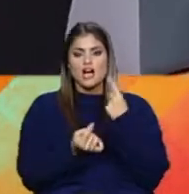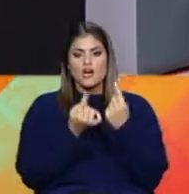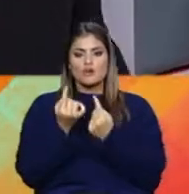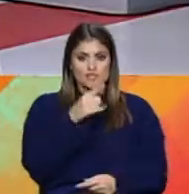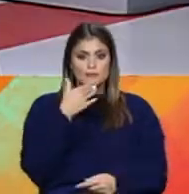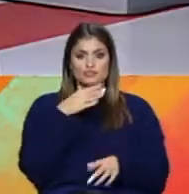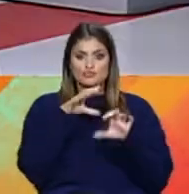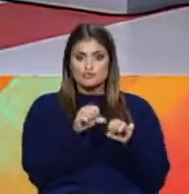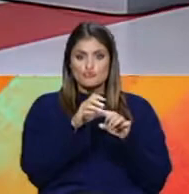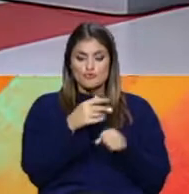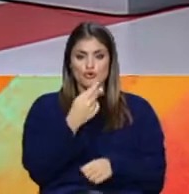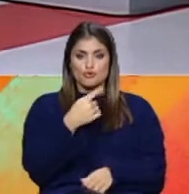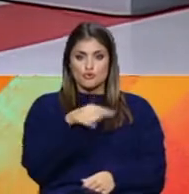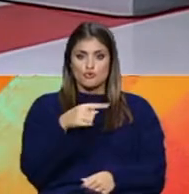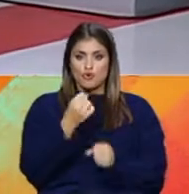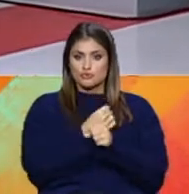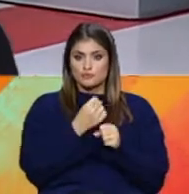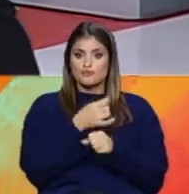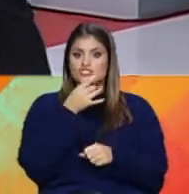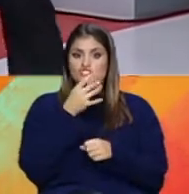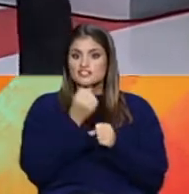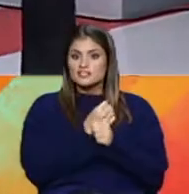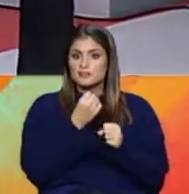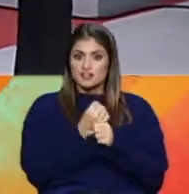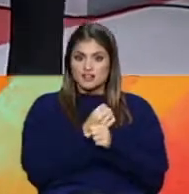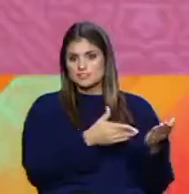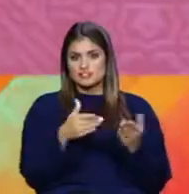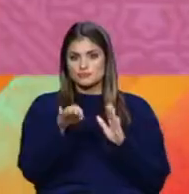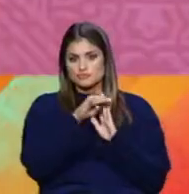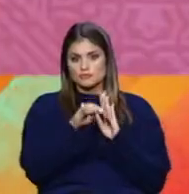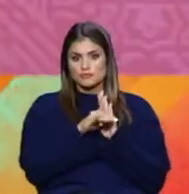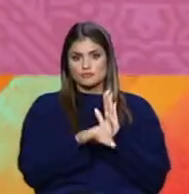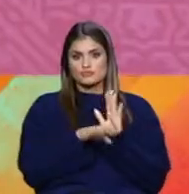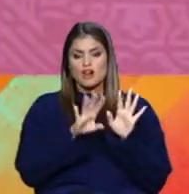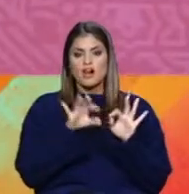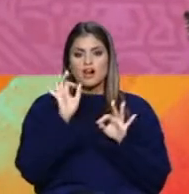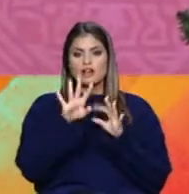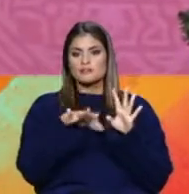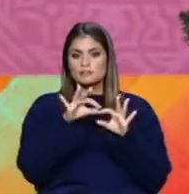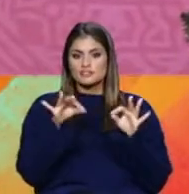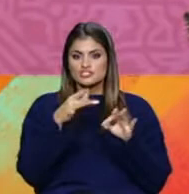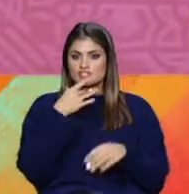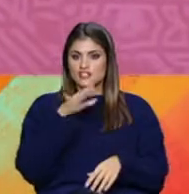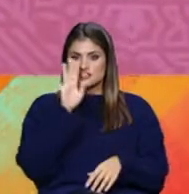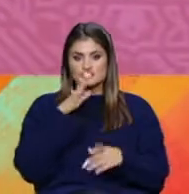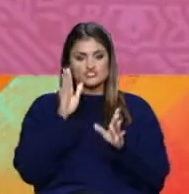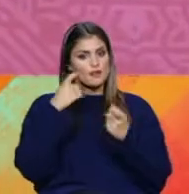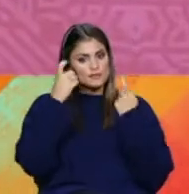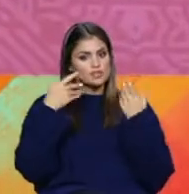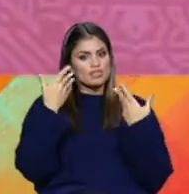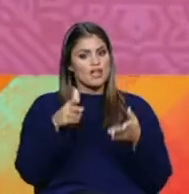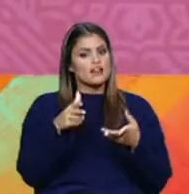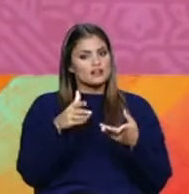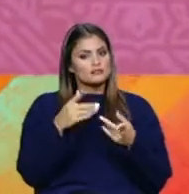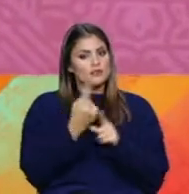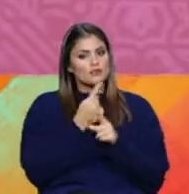algumas peças. E portanto tens muito trabalho, vou-te deixar trabalhar. Claro, sim. E continuar a sugestões de presentes de Natal. Por isso, se já pensou oferecer um mimo